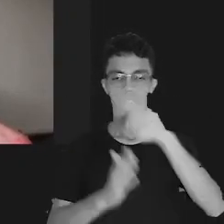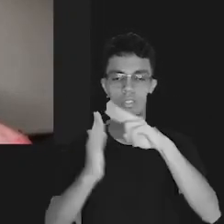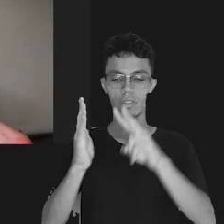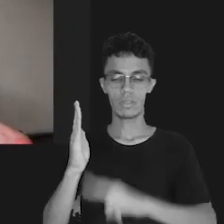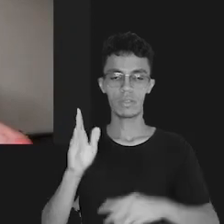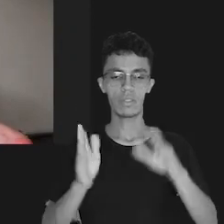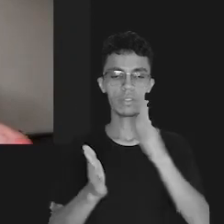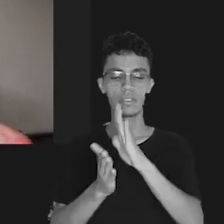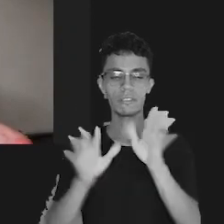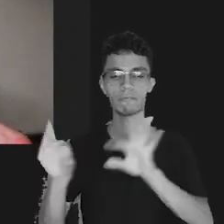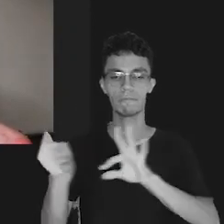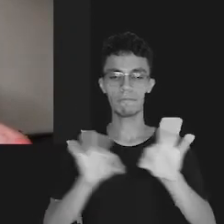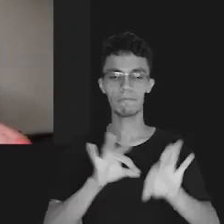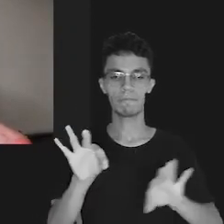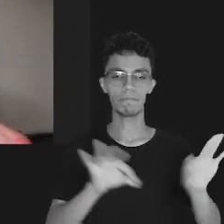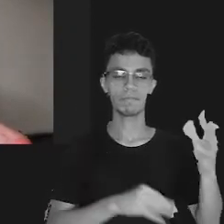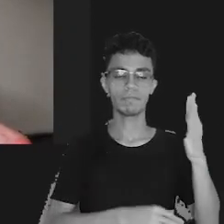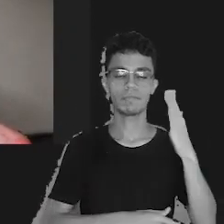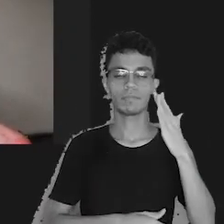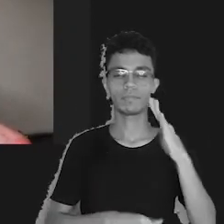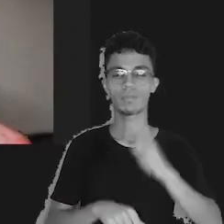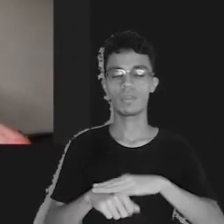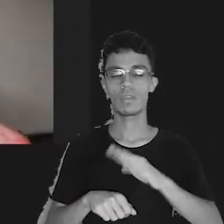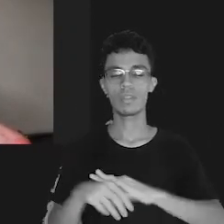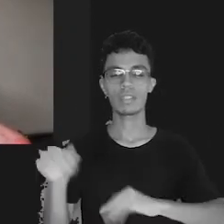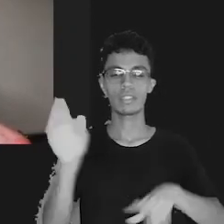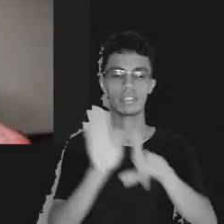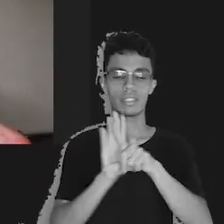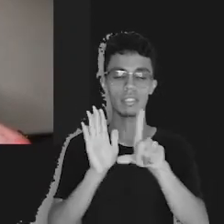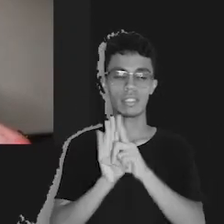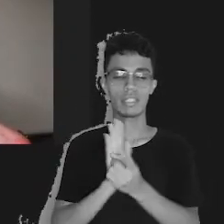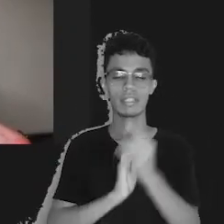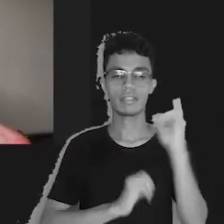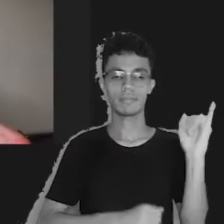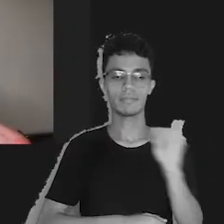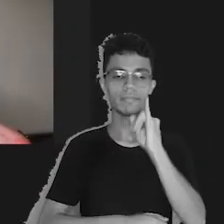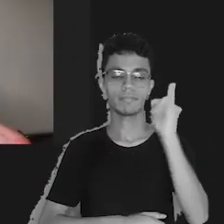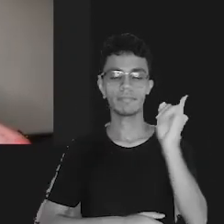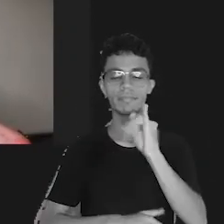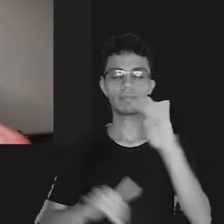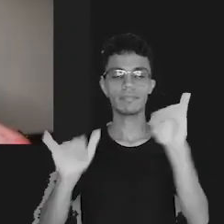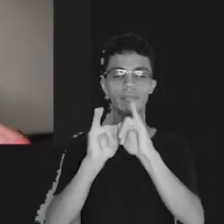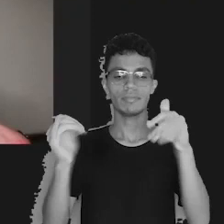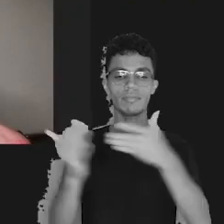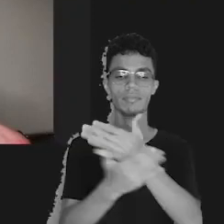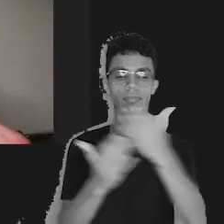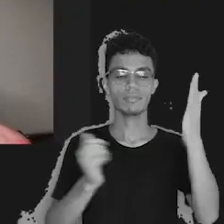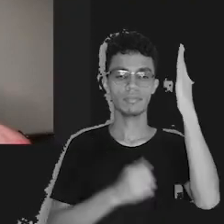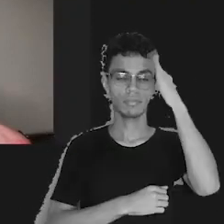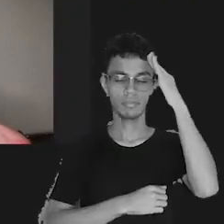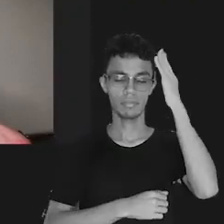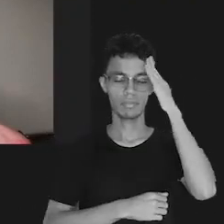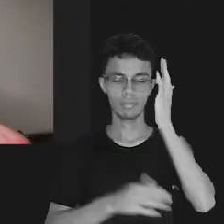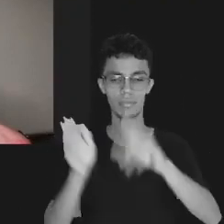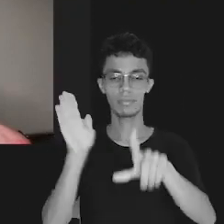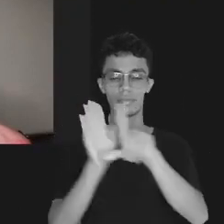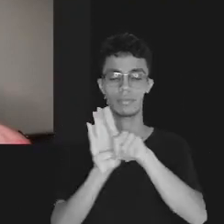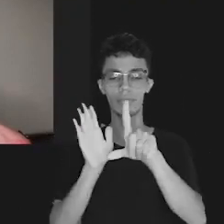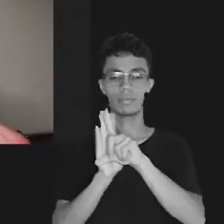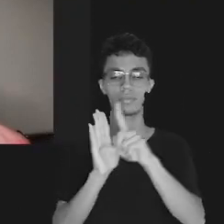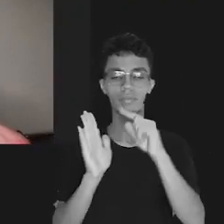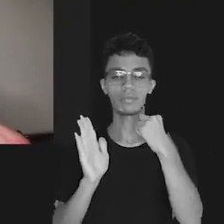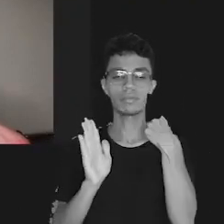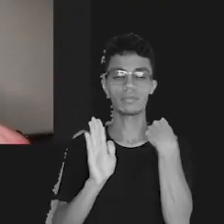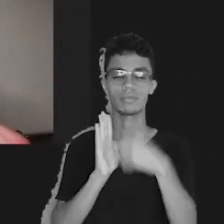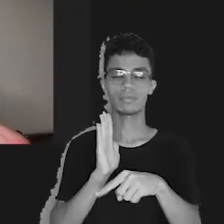Esse projeto está sendo feito através da Lei Aldir Blanc, que é importante falar, A Lei Aldir Blanc